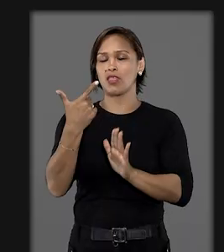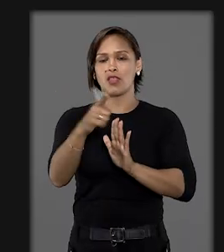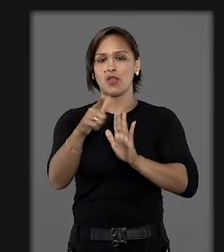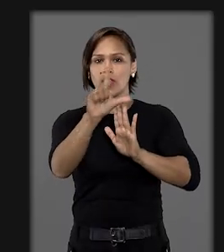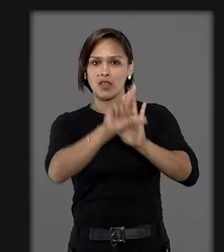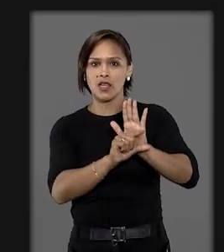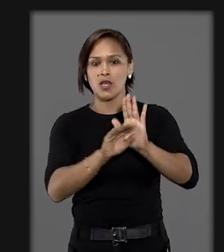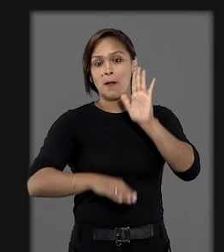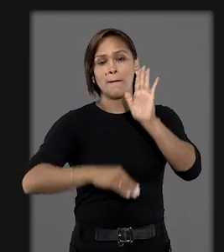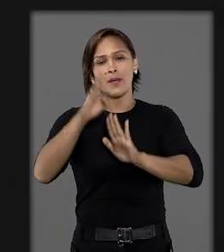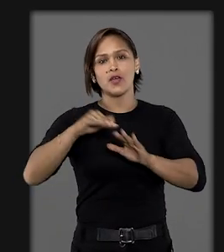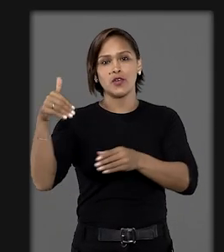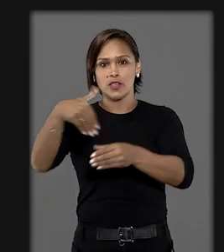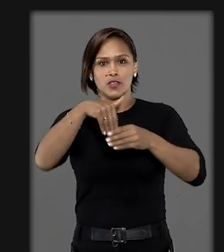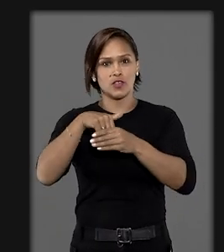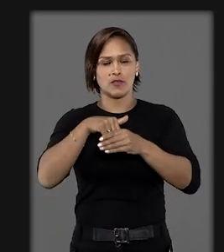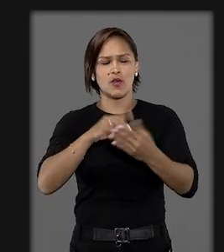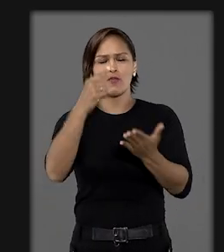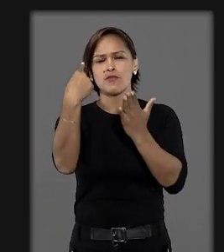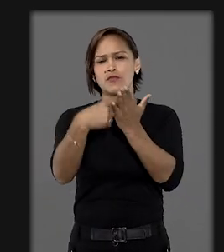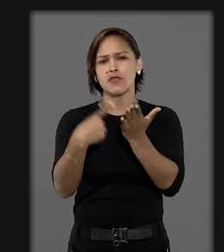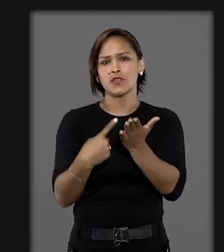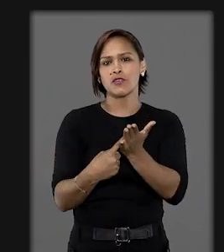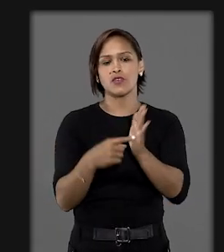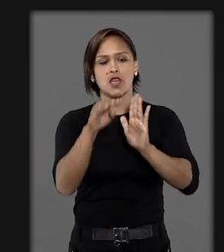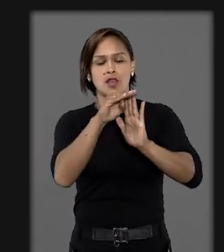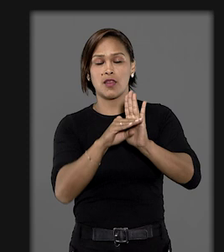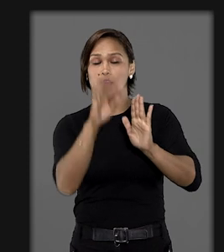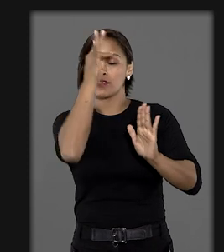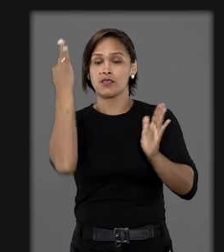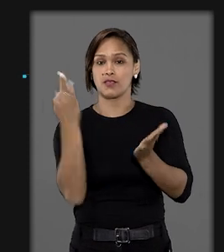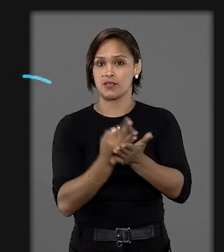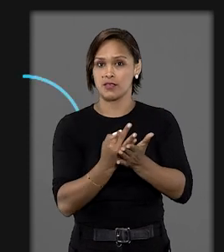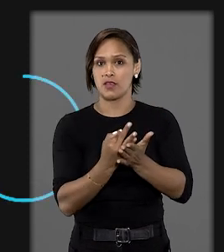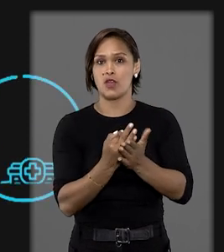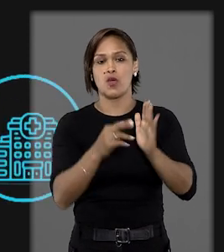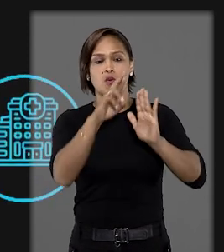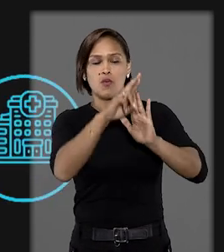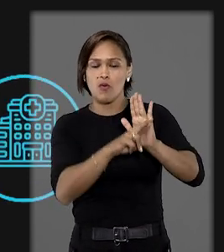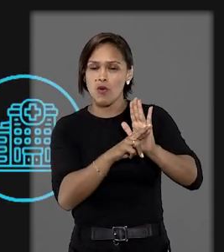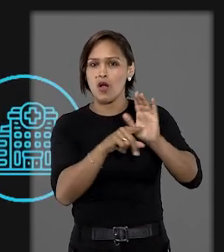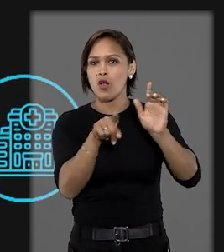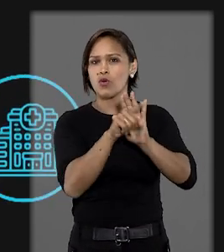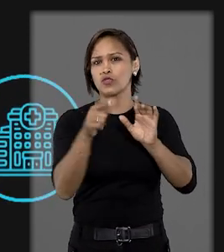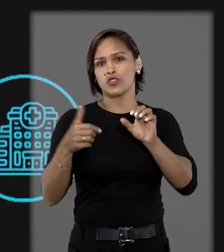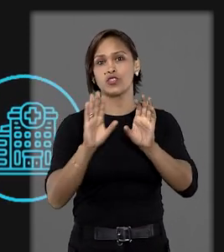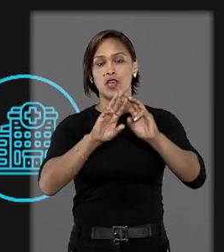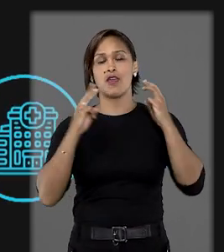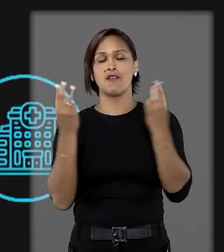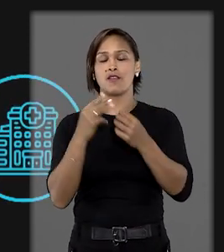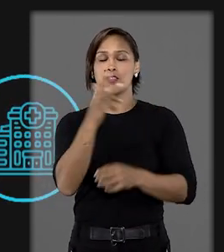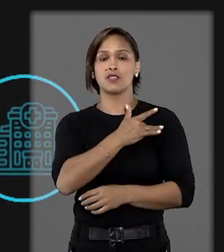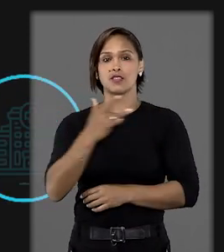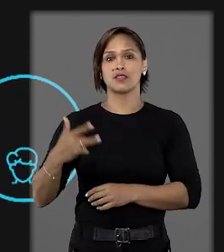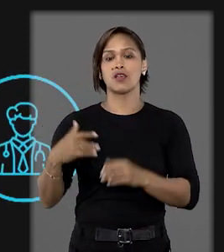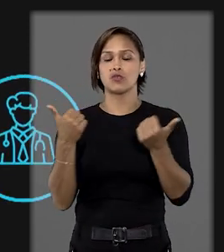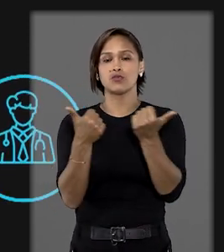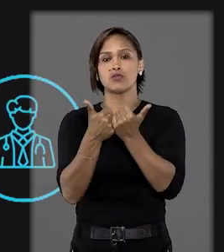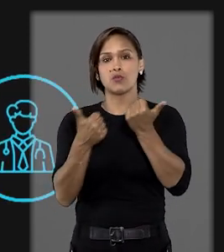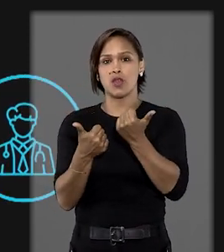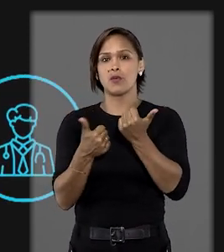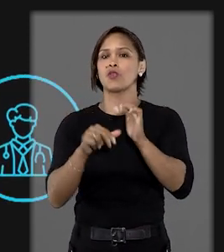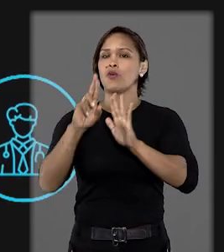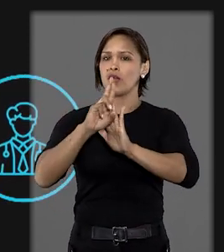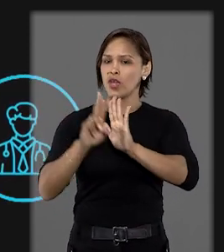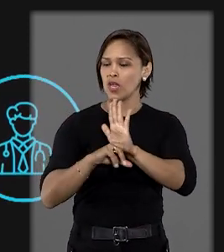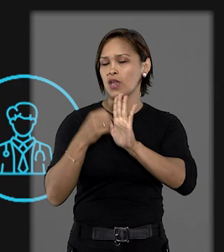rol. Por maioria de votos, foram definidas as seguintes teses. O rol de procedimentos e eventos em saúde suplementar é,